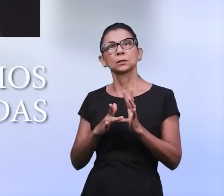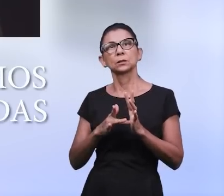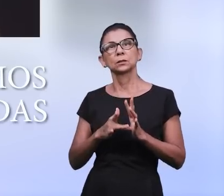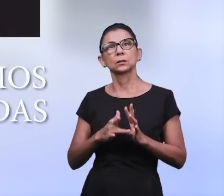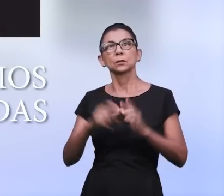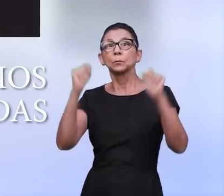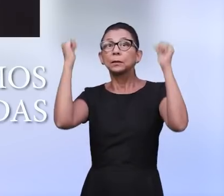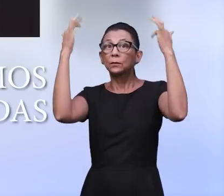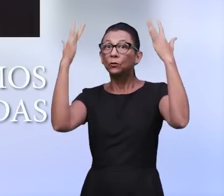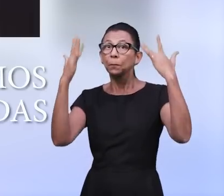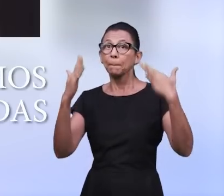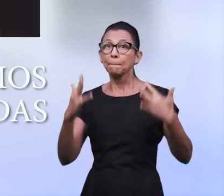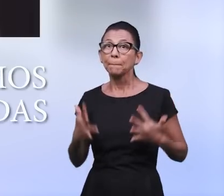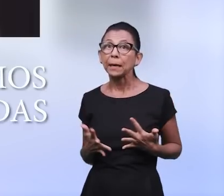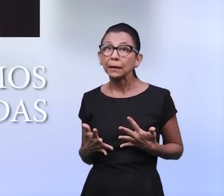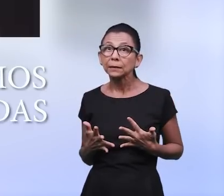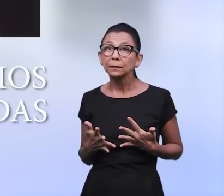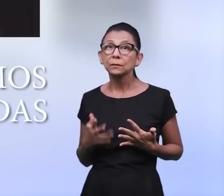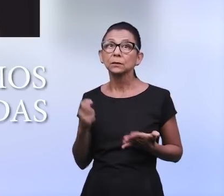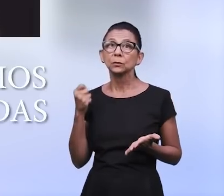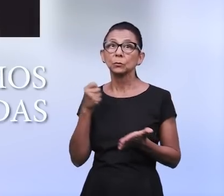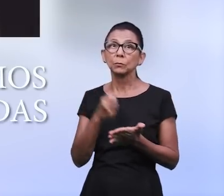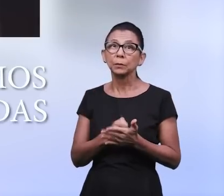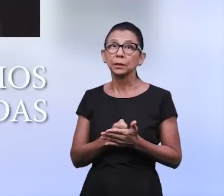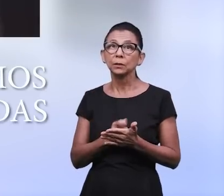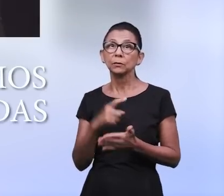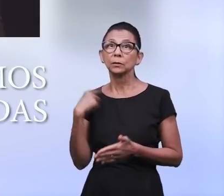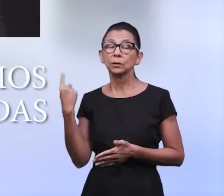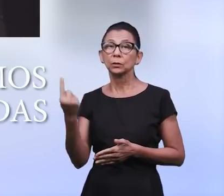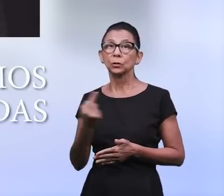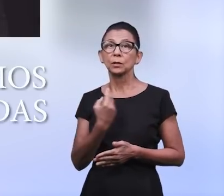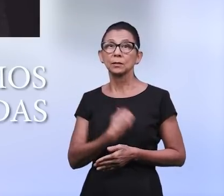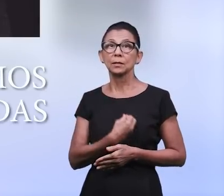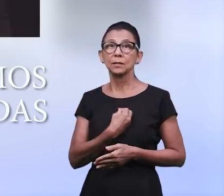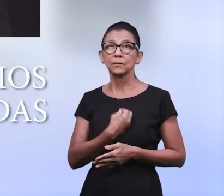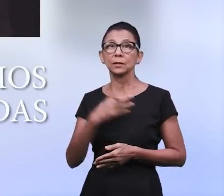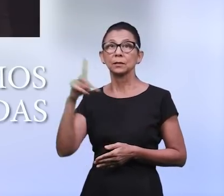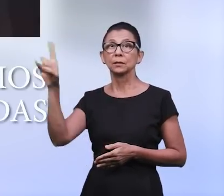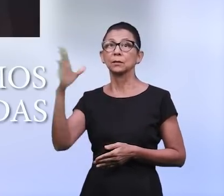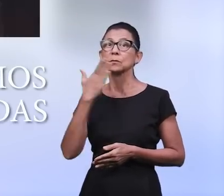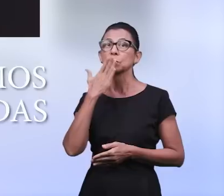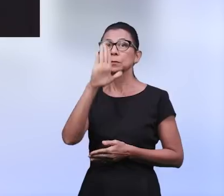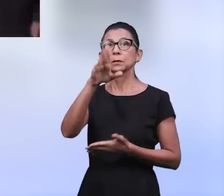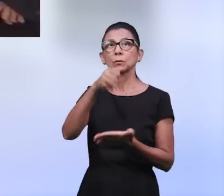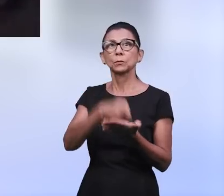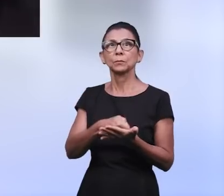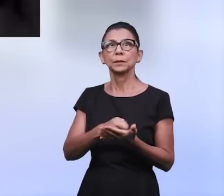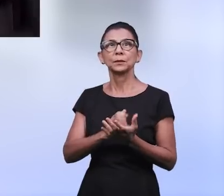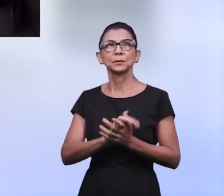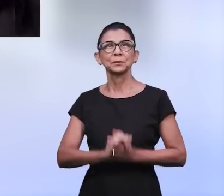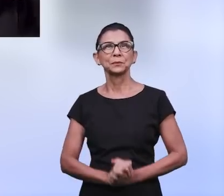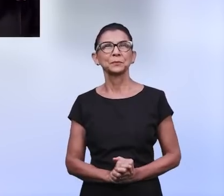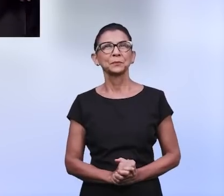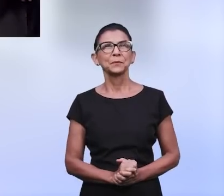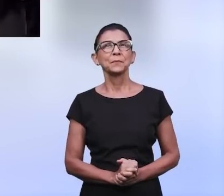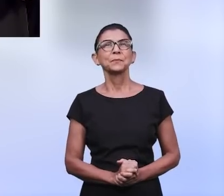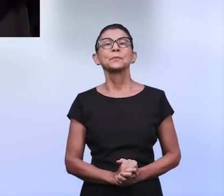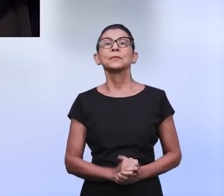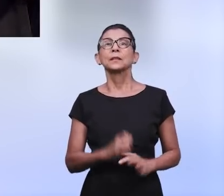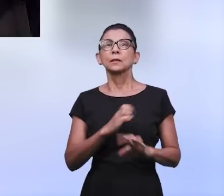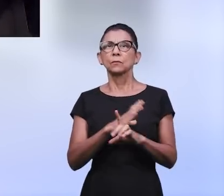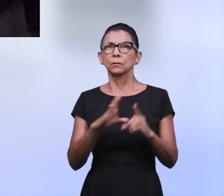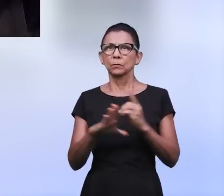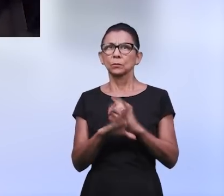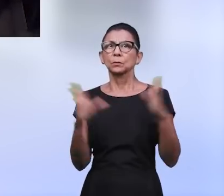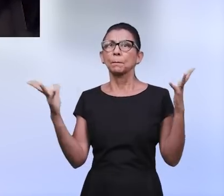we received a great blessing. The Lord fulfilled all his promises. Amen. Amen. It was an amazing service. Thank